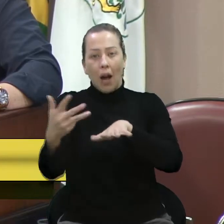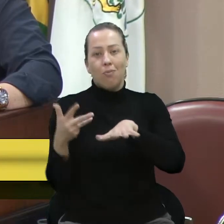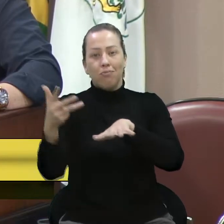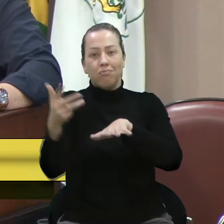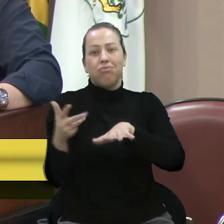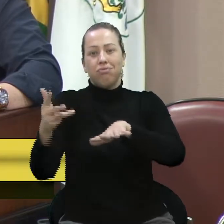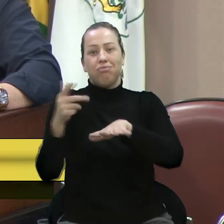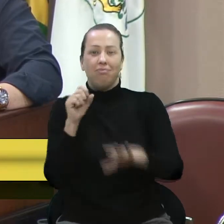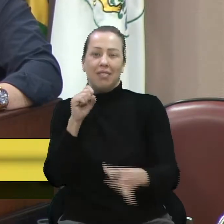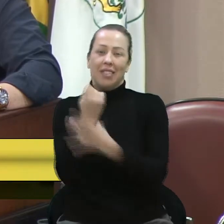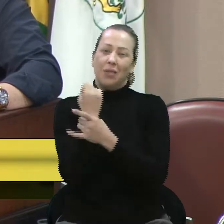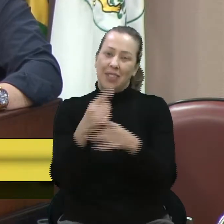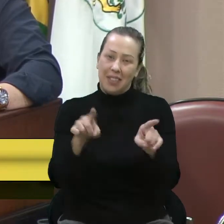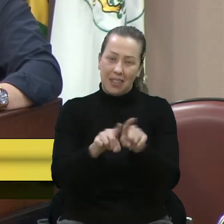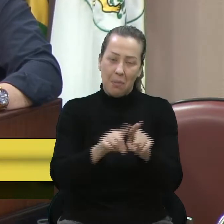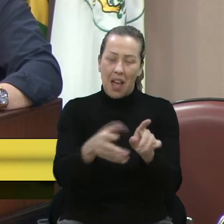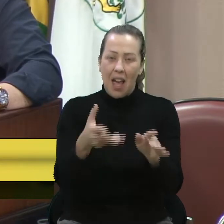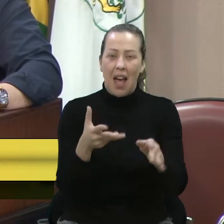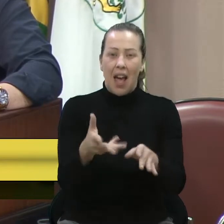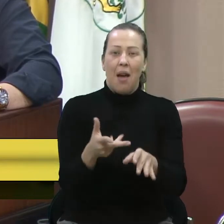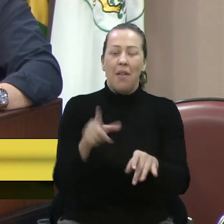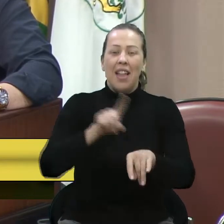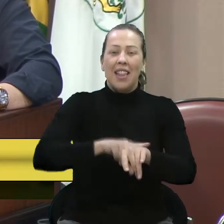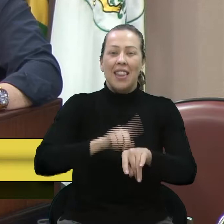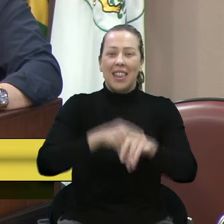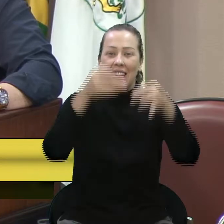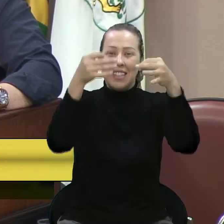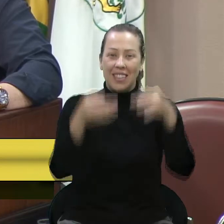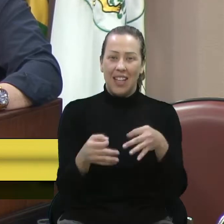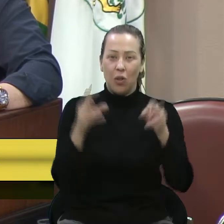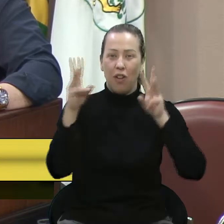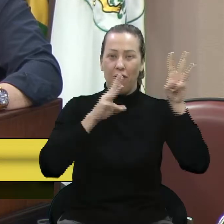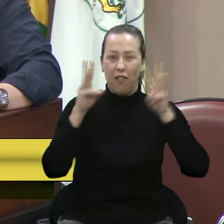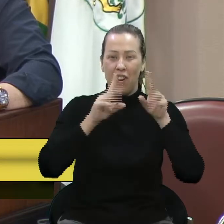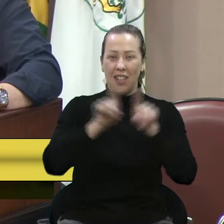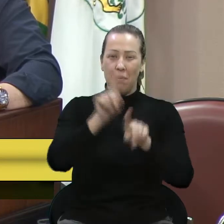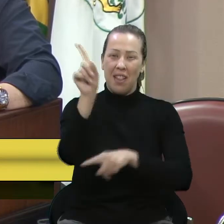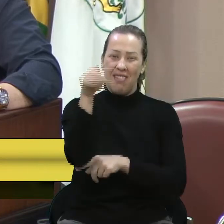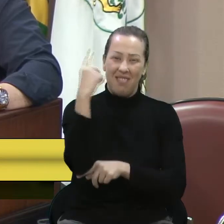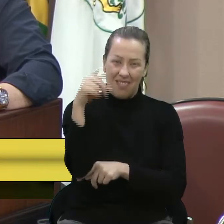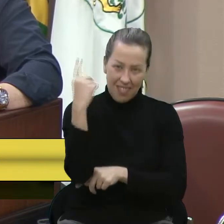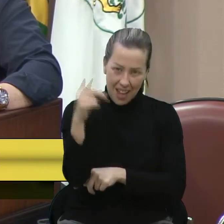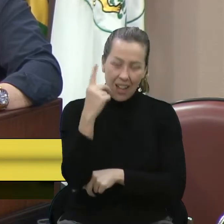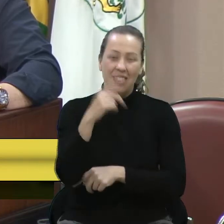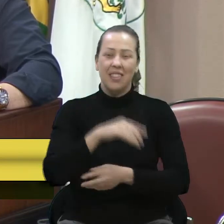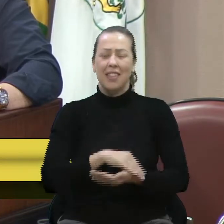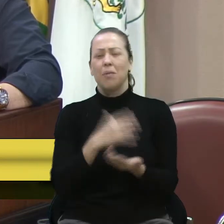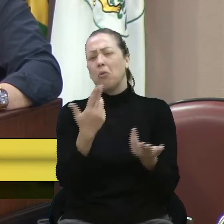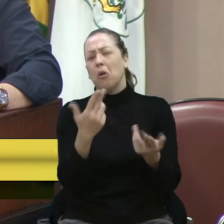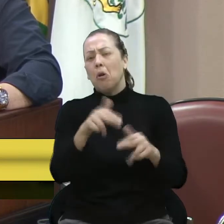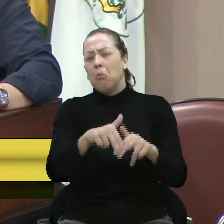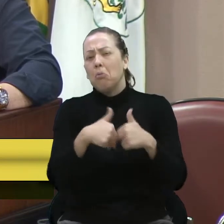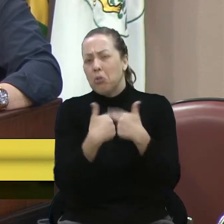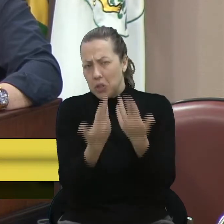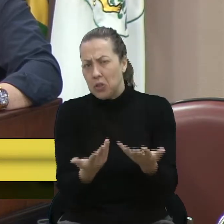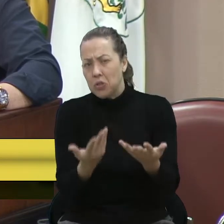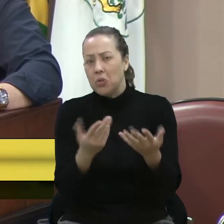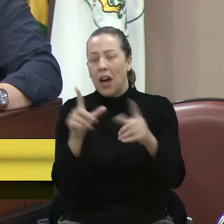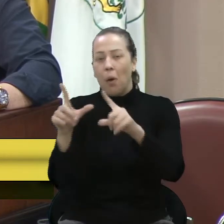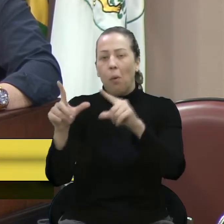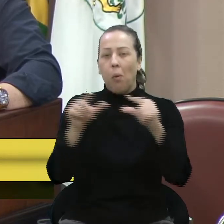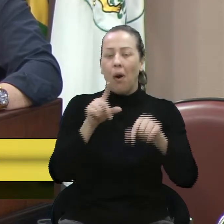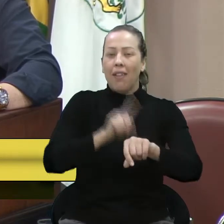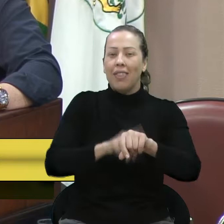comodidade, segurança e pontualidade aos usuários dessa categoria de transporte, justamente pela diminuição do